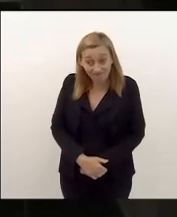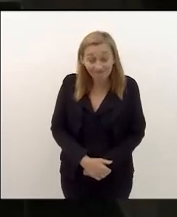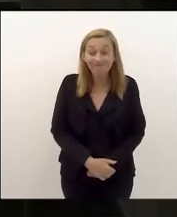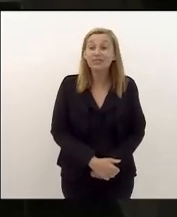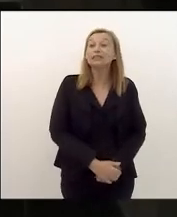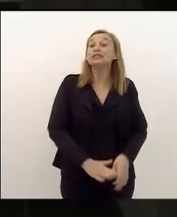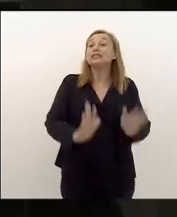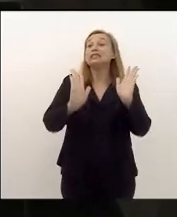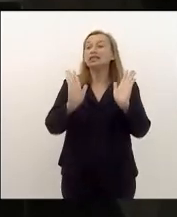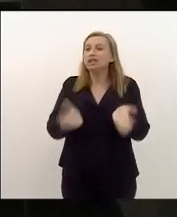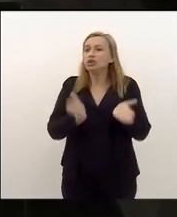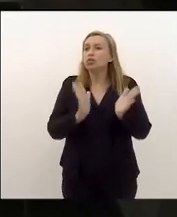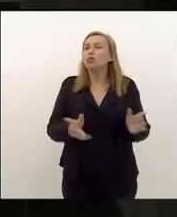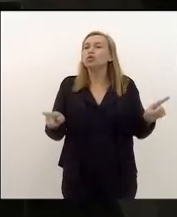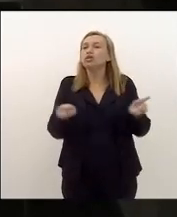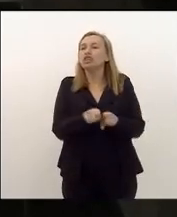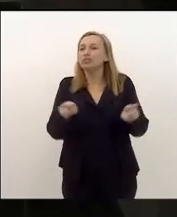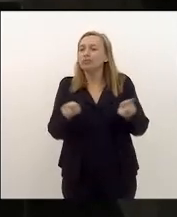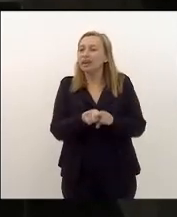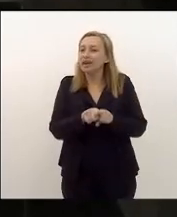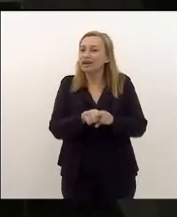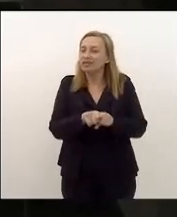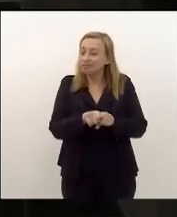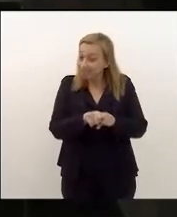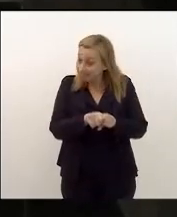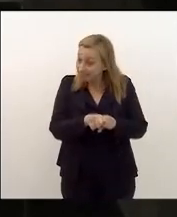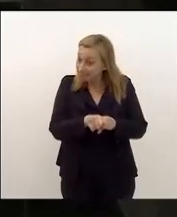E hoje também entra no rol daqueles